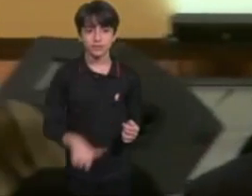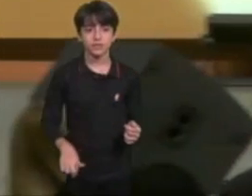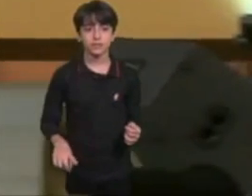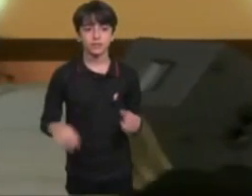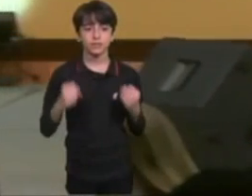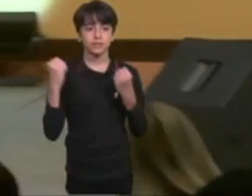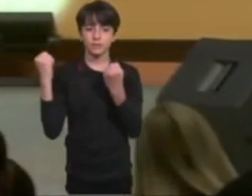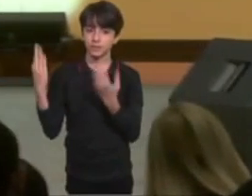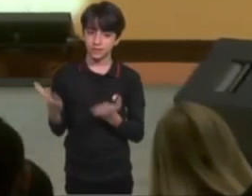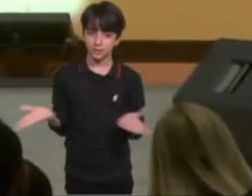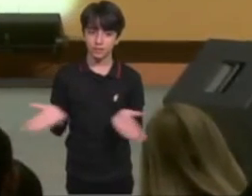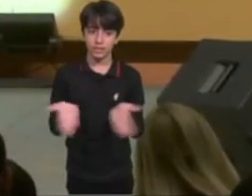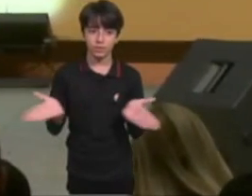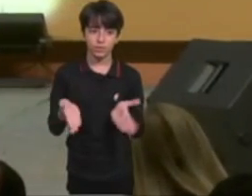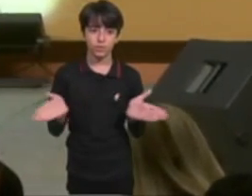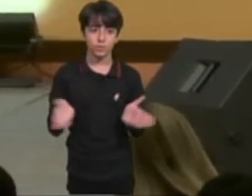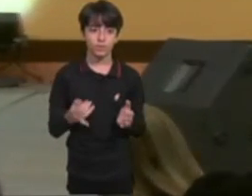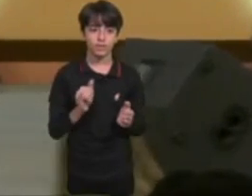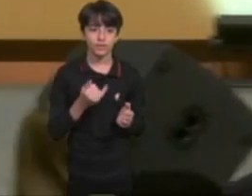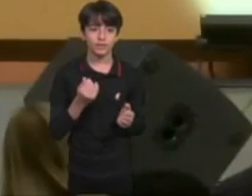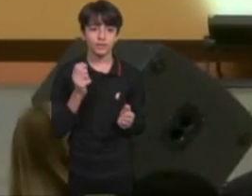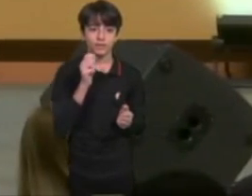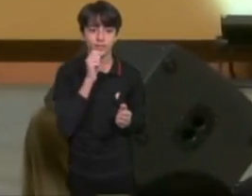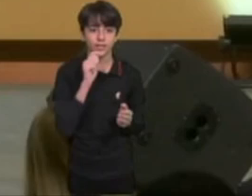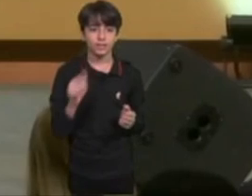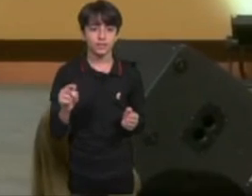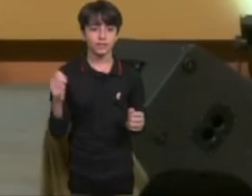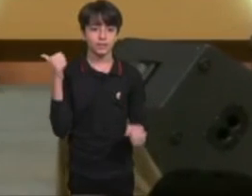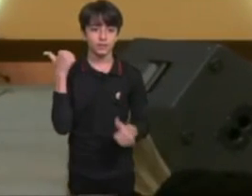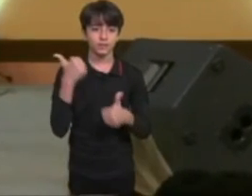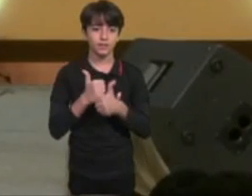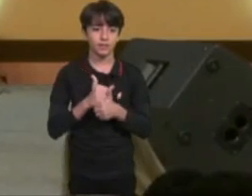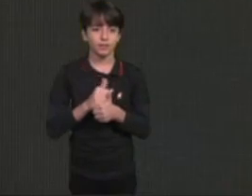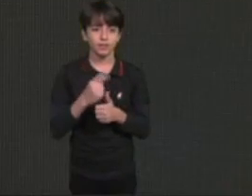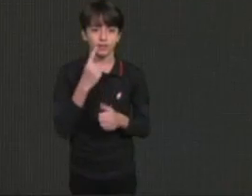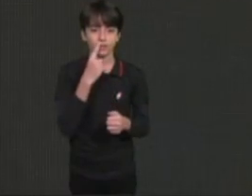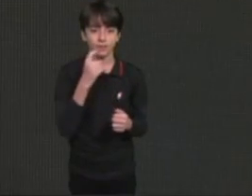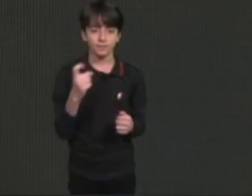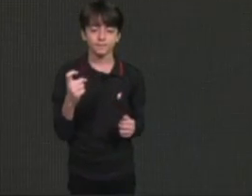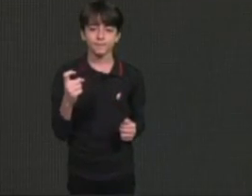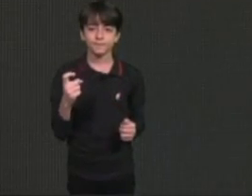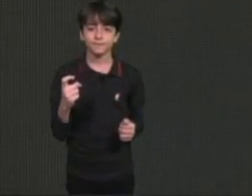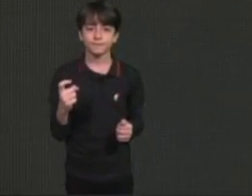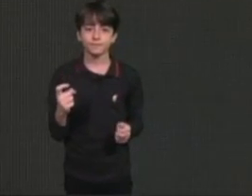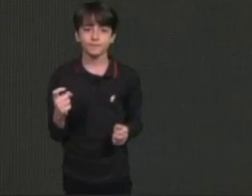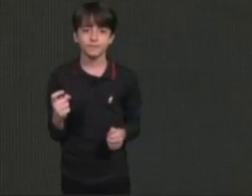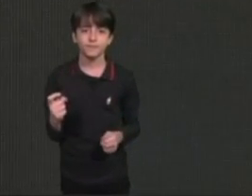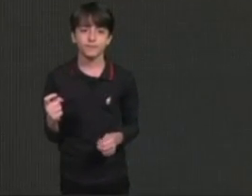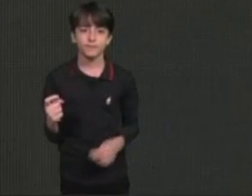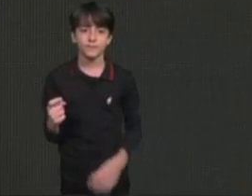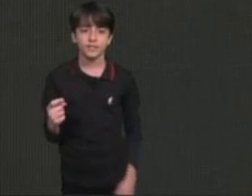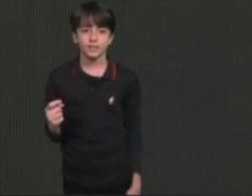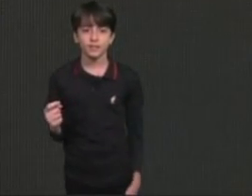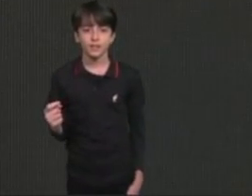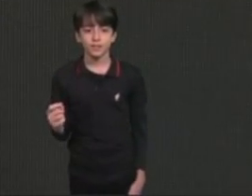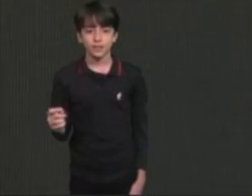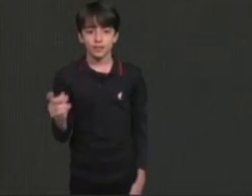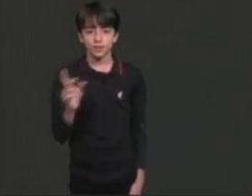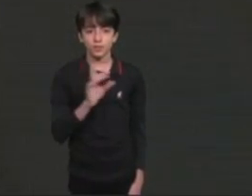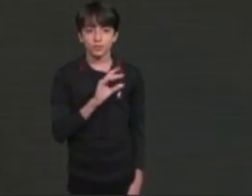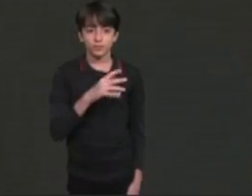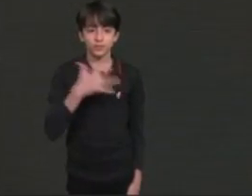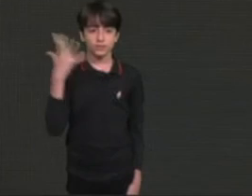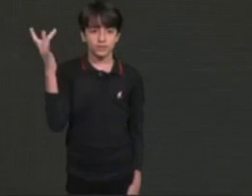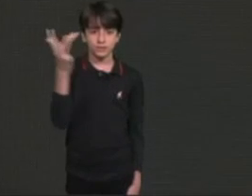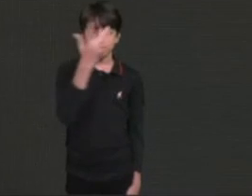não posso falar isso para você isso eu sou você eu não jogava fora eu vou dizer mais uma palavra aqui olha tem gente aqui que já